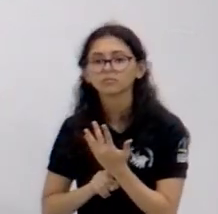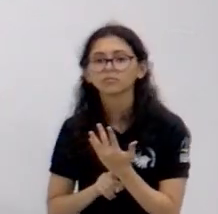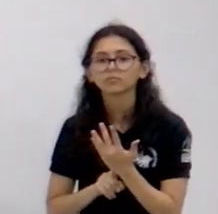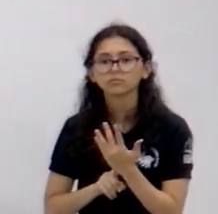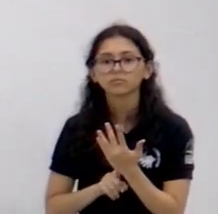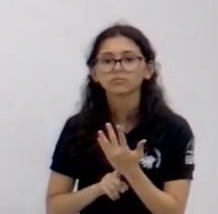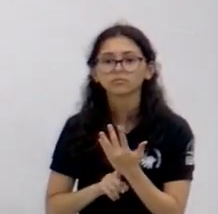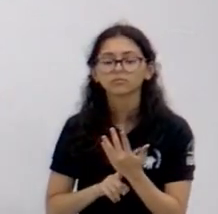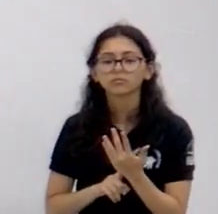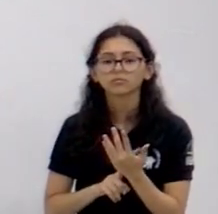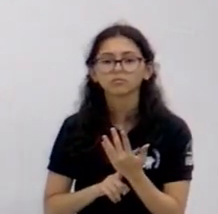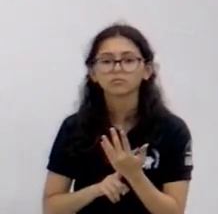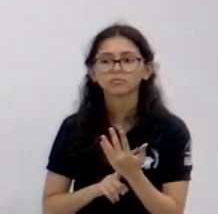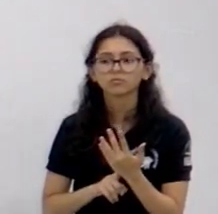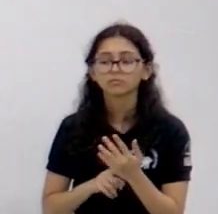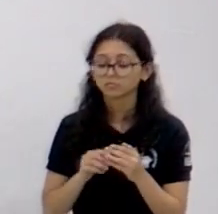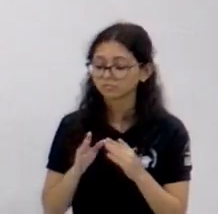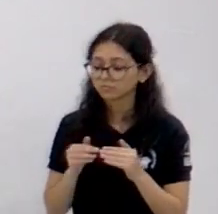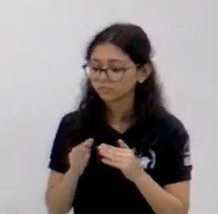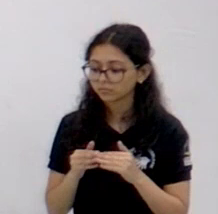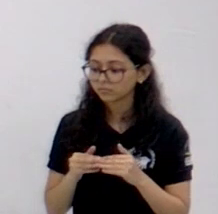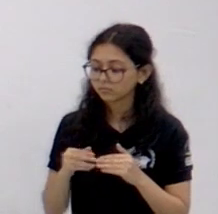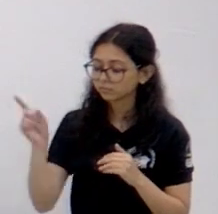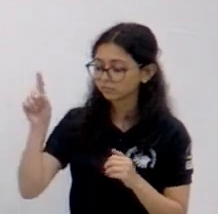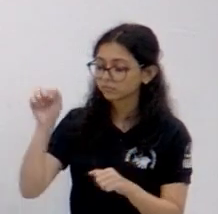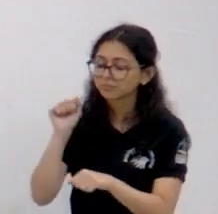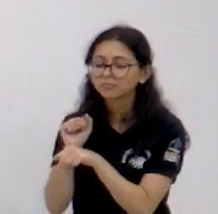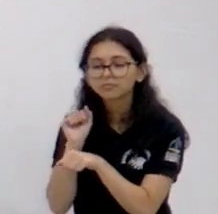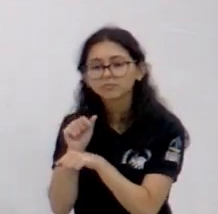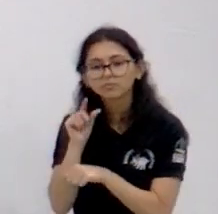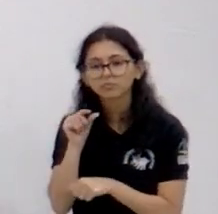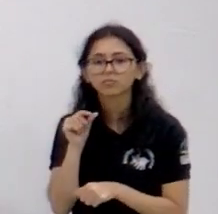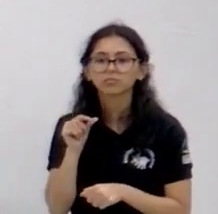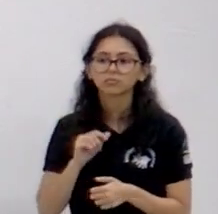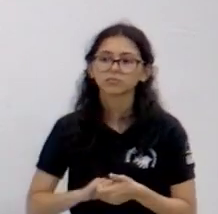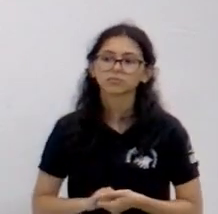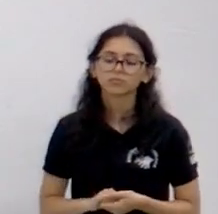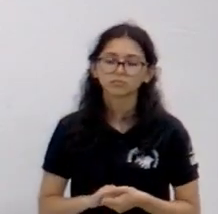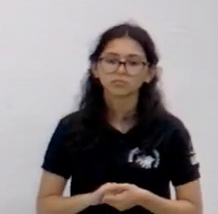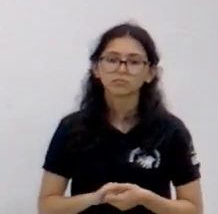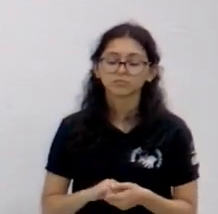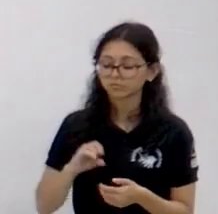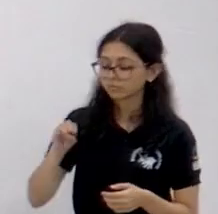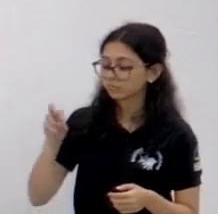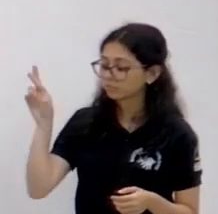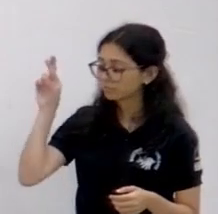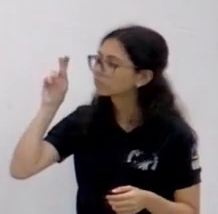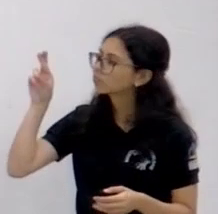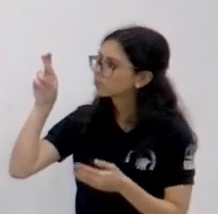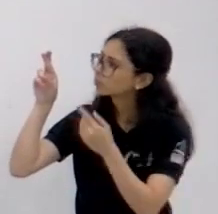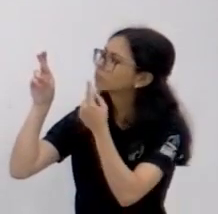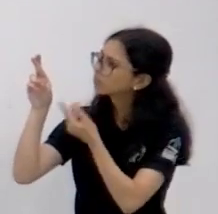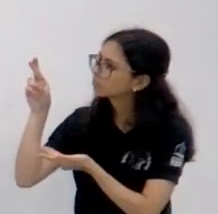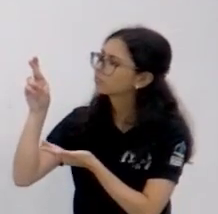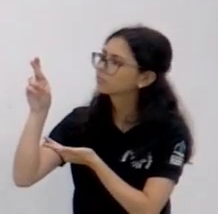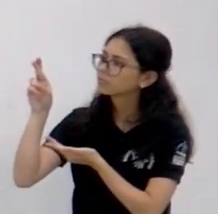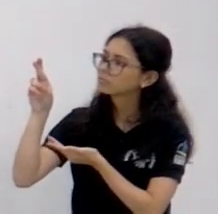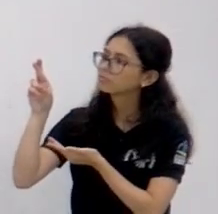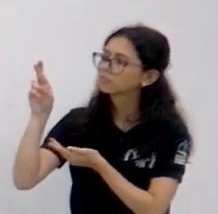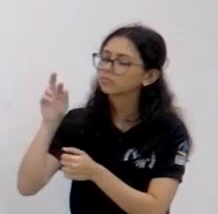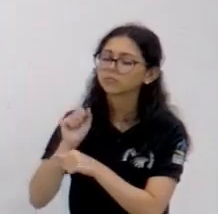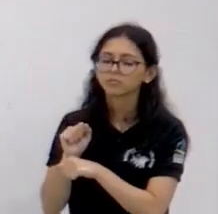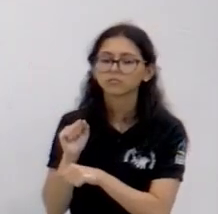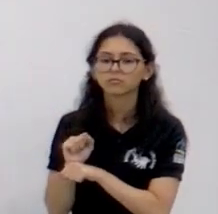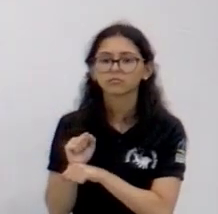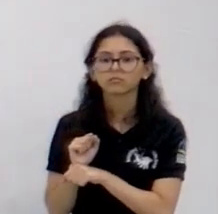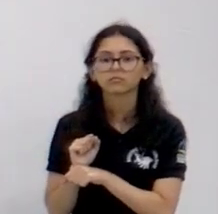pouquinho, eu vou preparar um guisado aqui, volto já, mas se é o Senhor mesmo, vai esperar. E o anjo disse: olha, eu vou esperar você